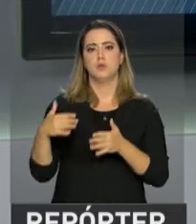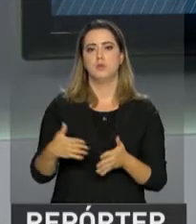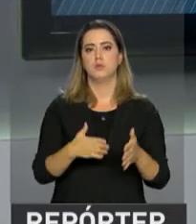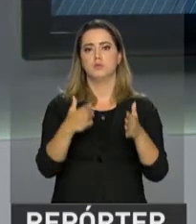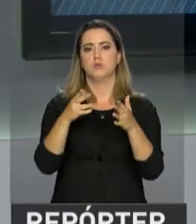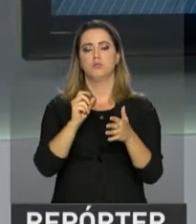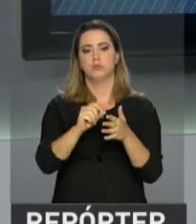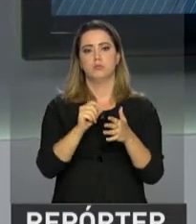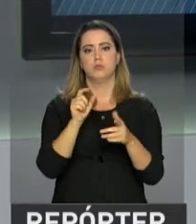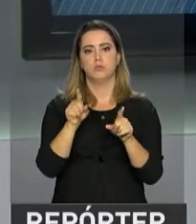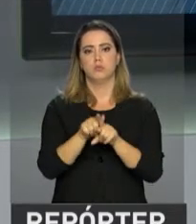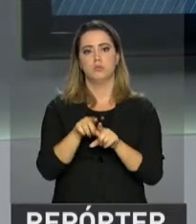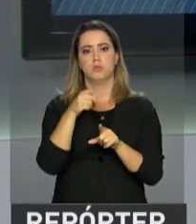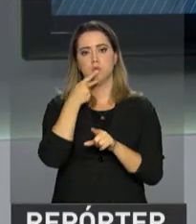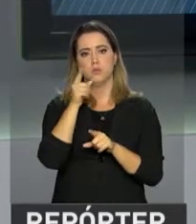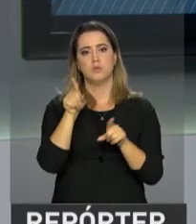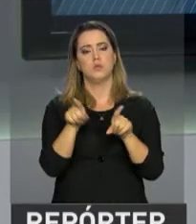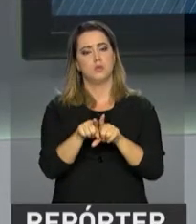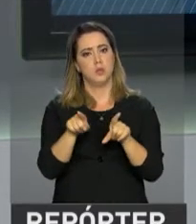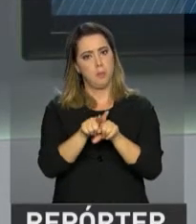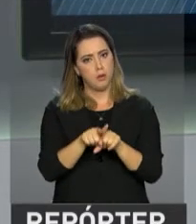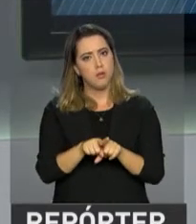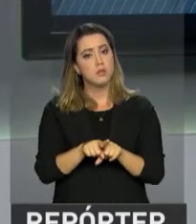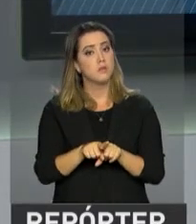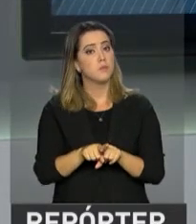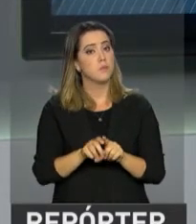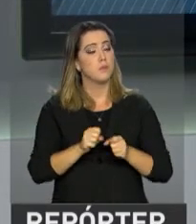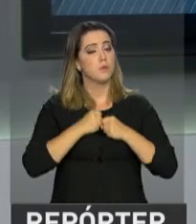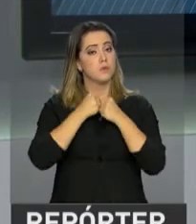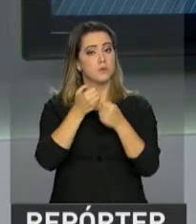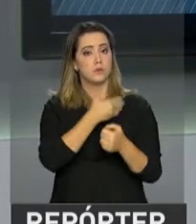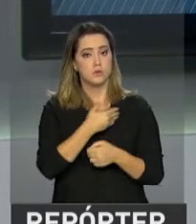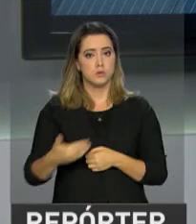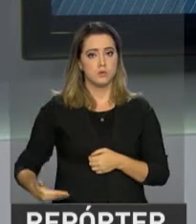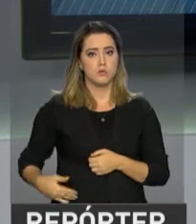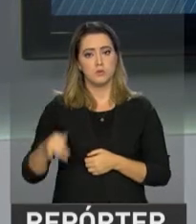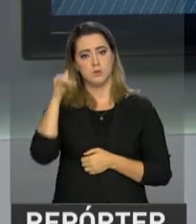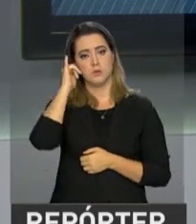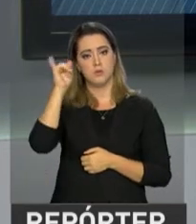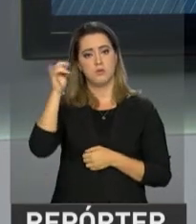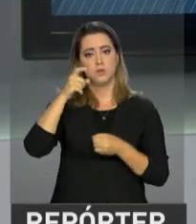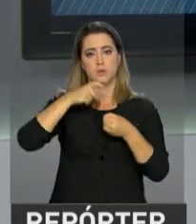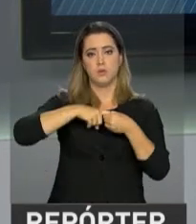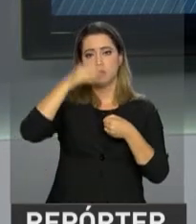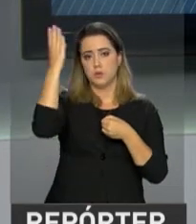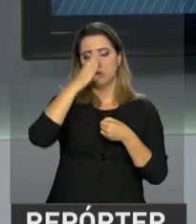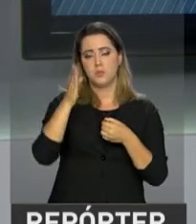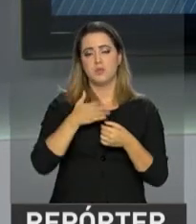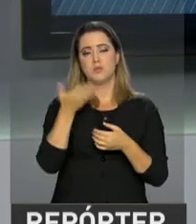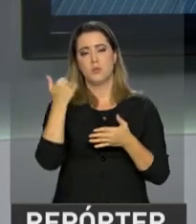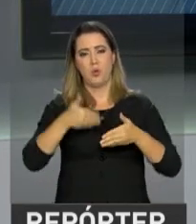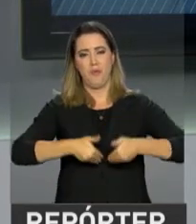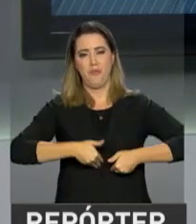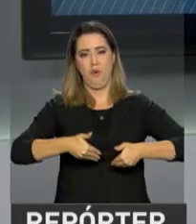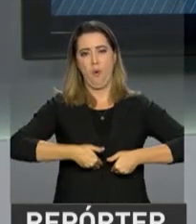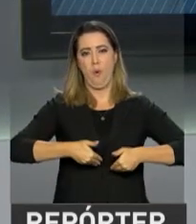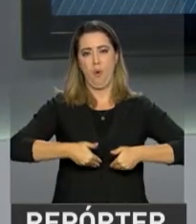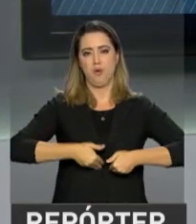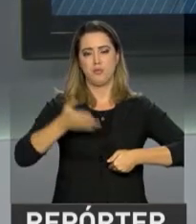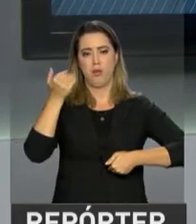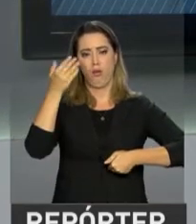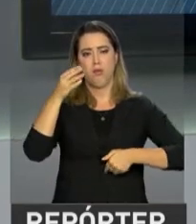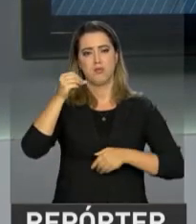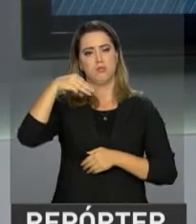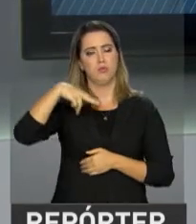melhor é meirelles falou ainda sobre os esforços do governo para evitar o retorno do brasil ao mapa da fome da organização das nações